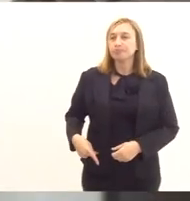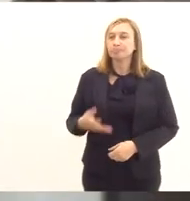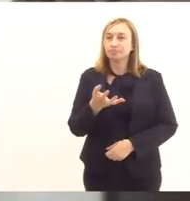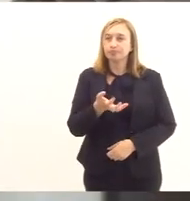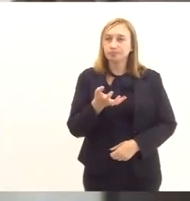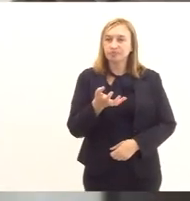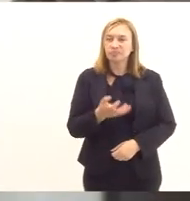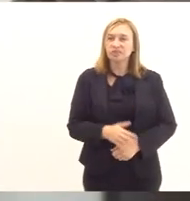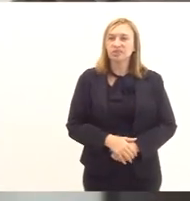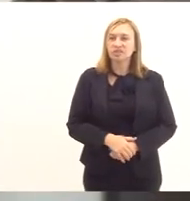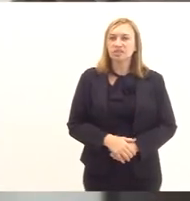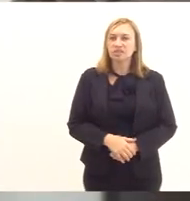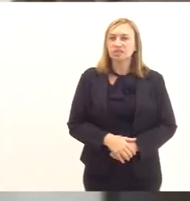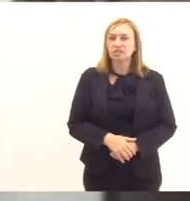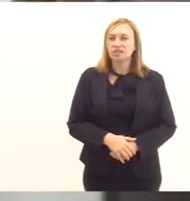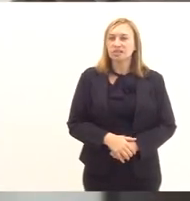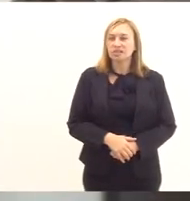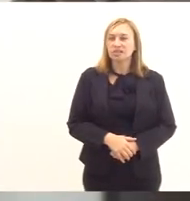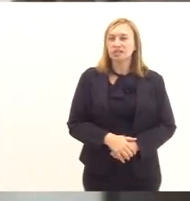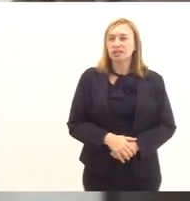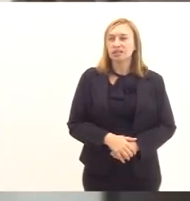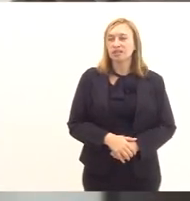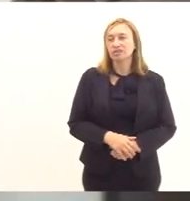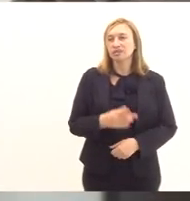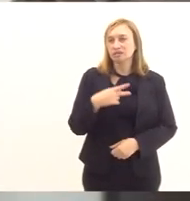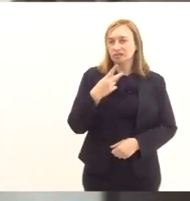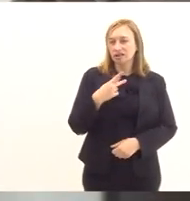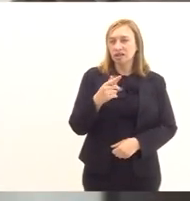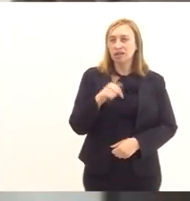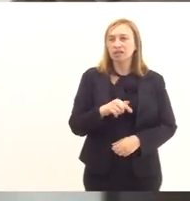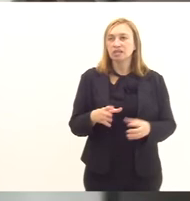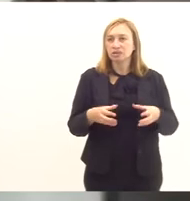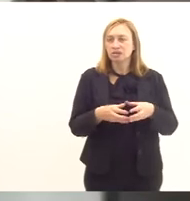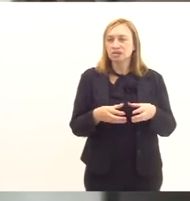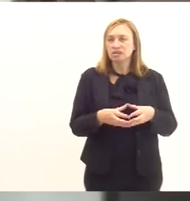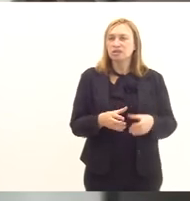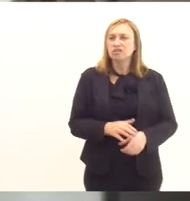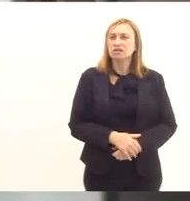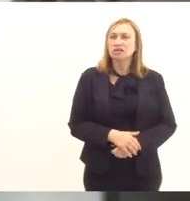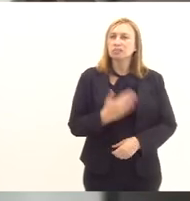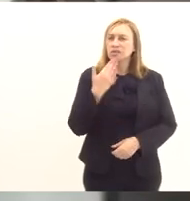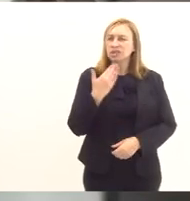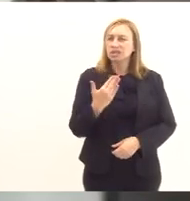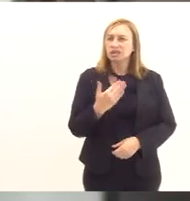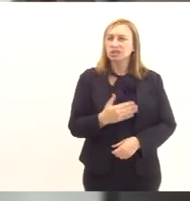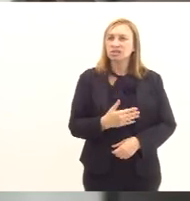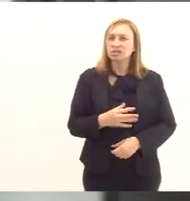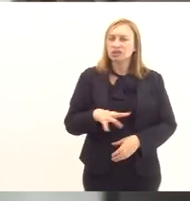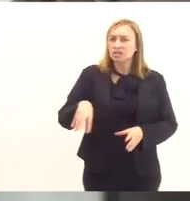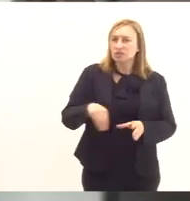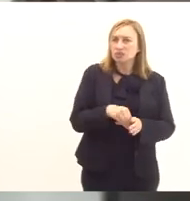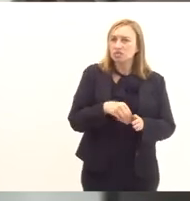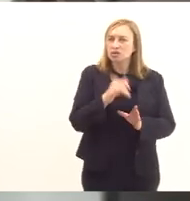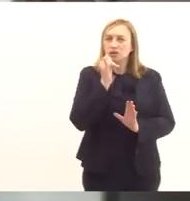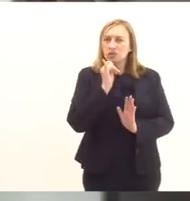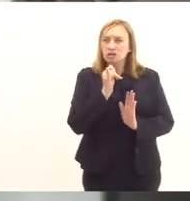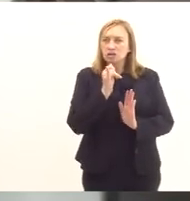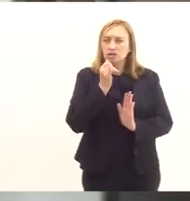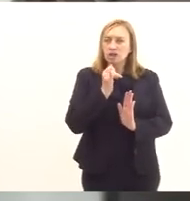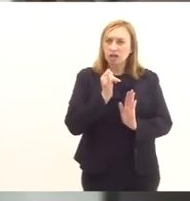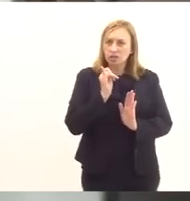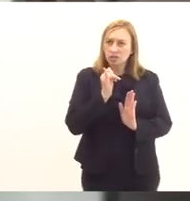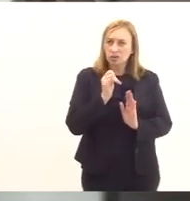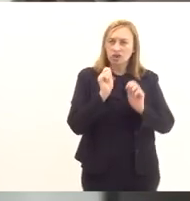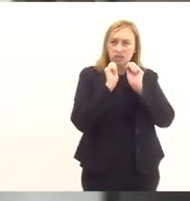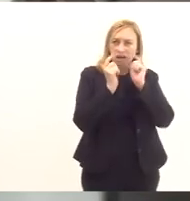Então queria Abusada da Boa Vontade aqui da comissão e pedir que que constasse do relatório aqui da Assembleia